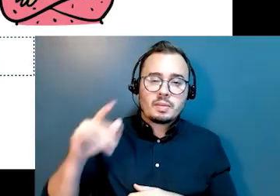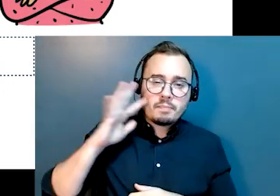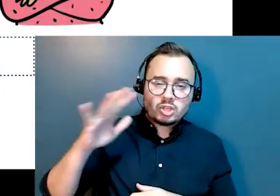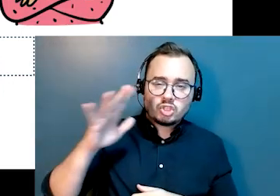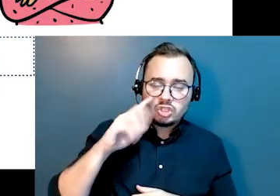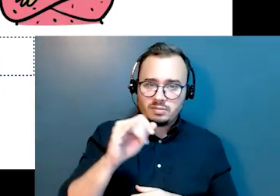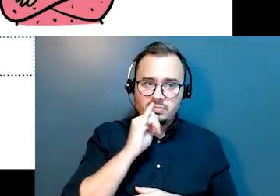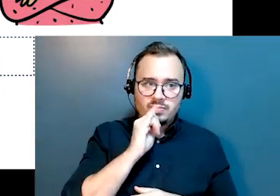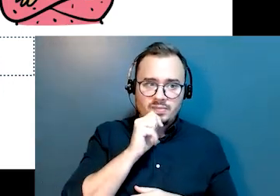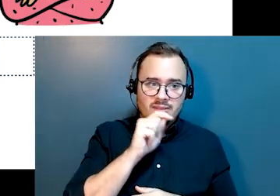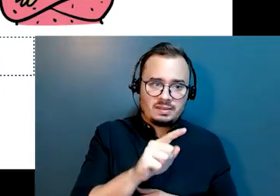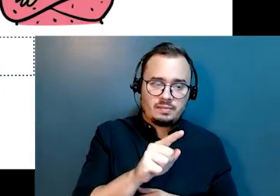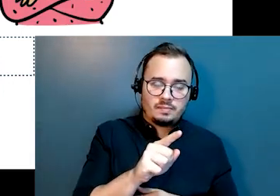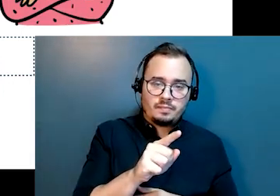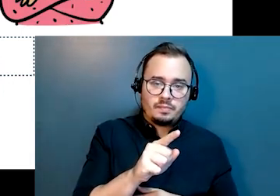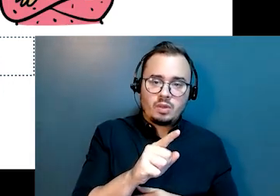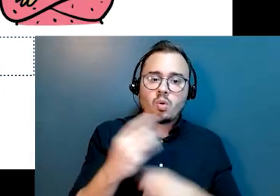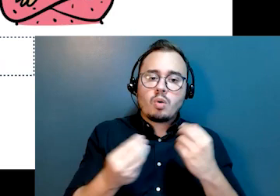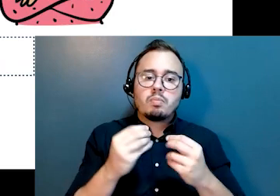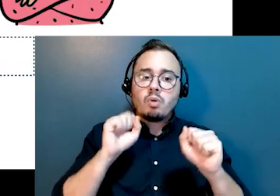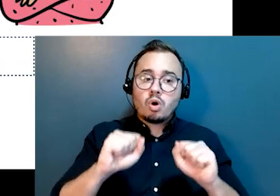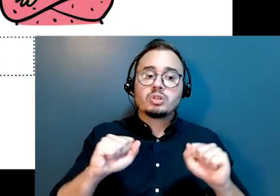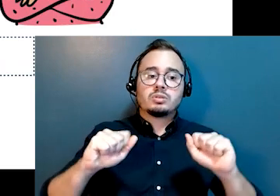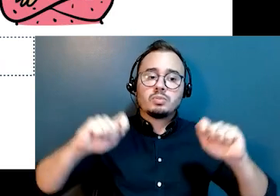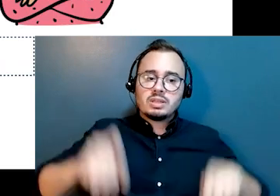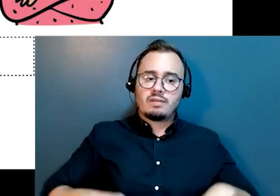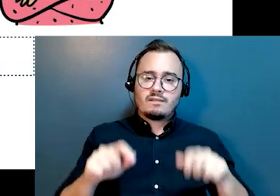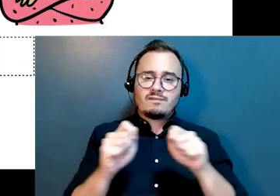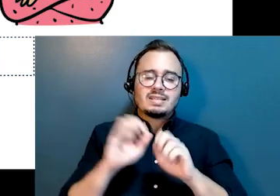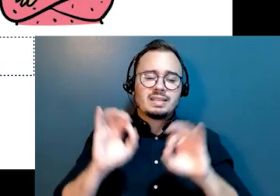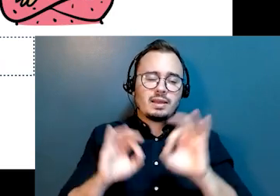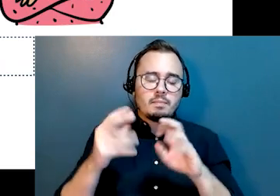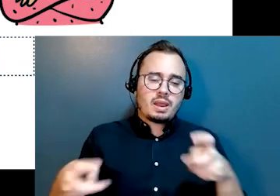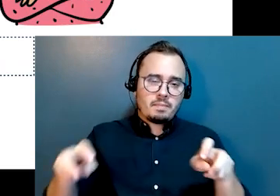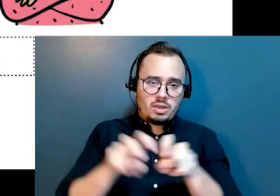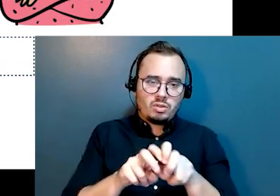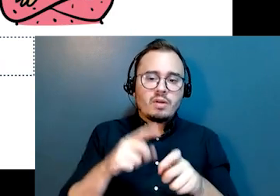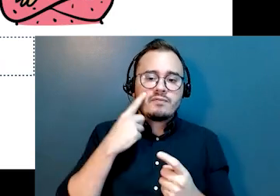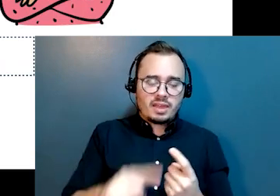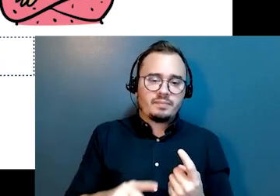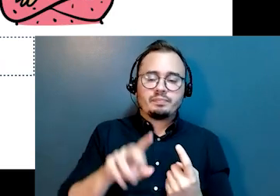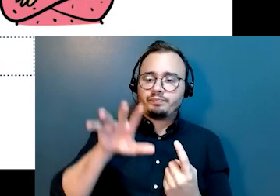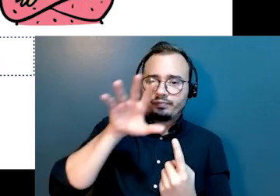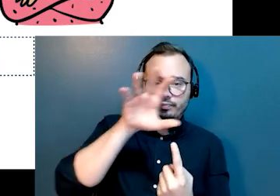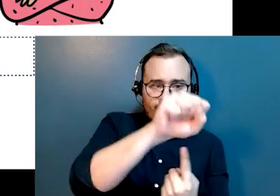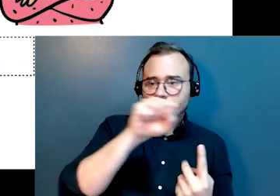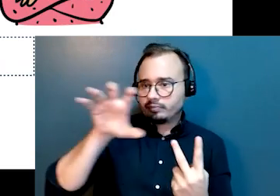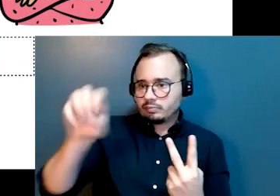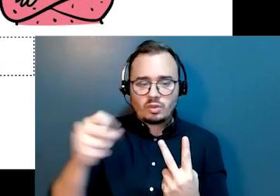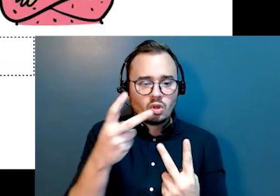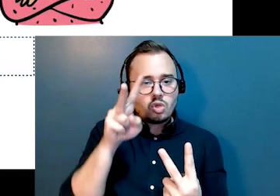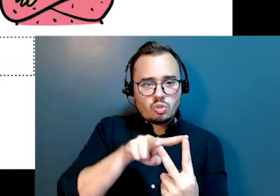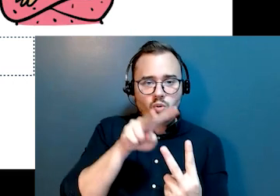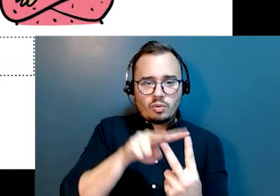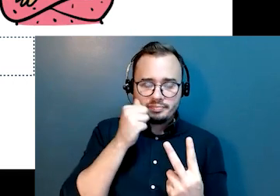essa situação poderia ser, esse pareamento. Vamos olhar para a Ingrid e para a Bárbara, numa etapa do projeto. A